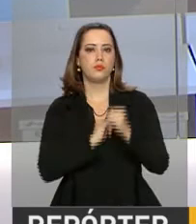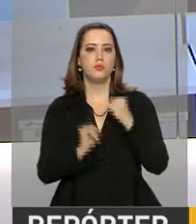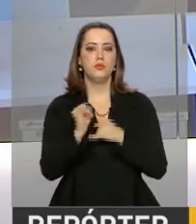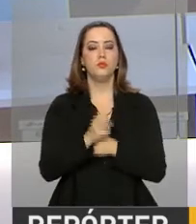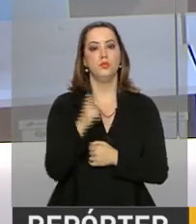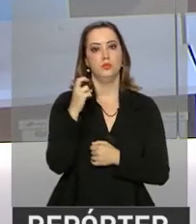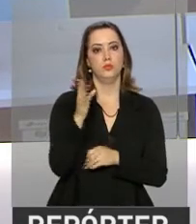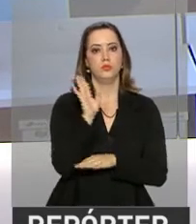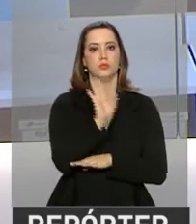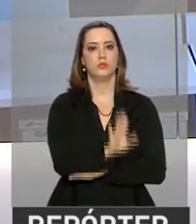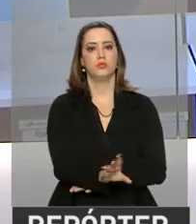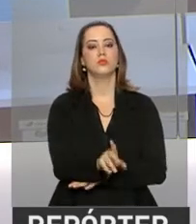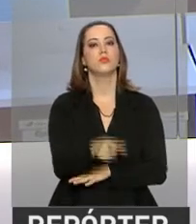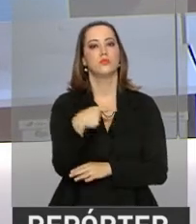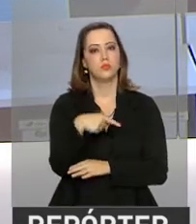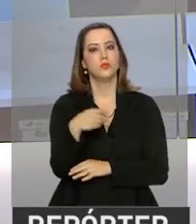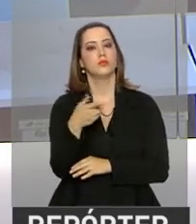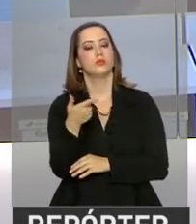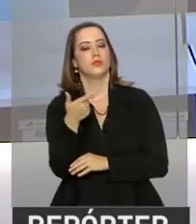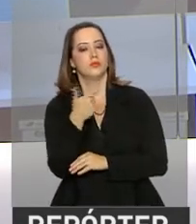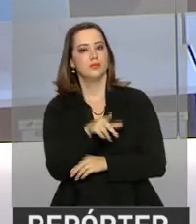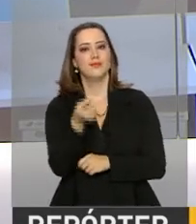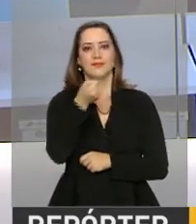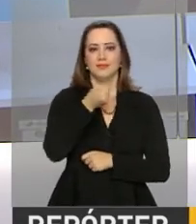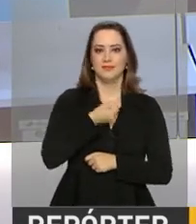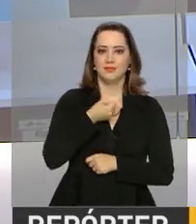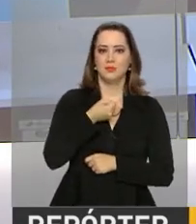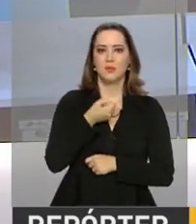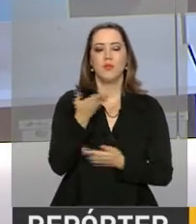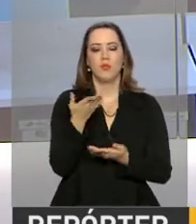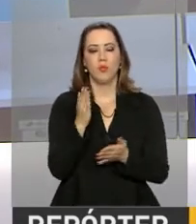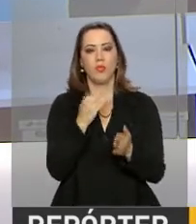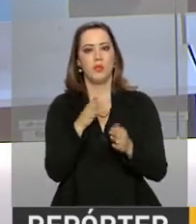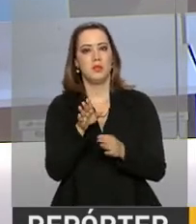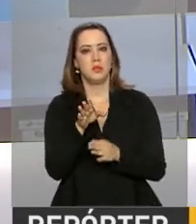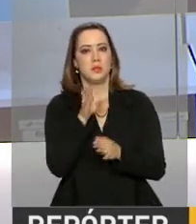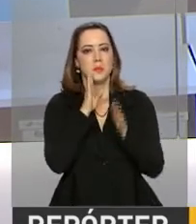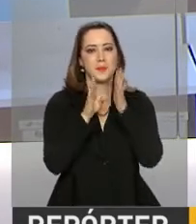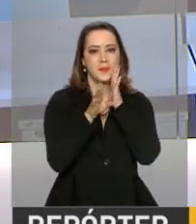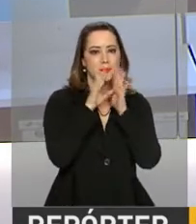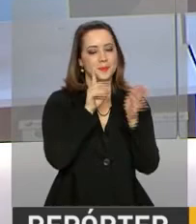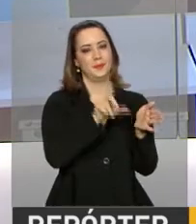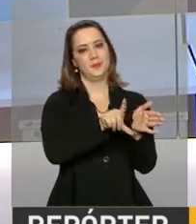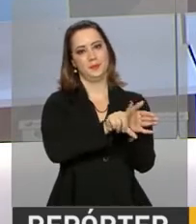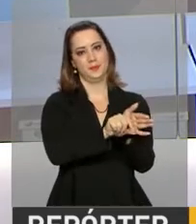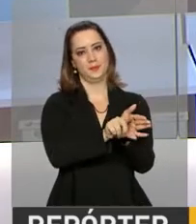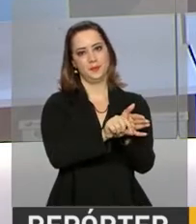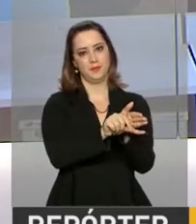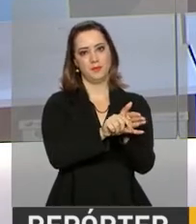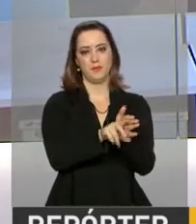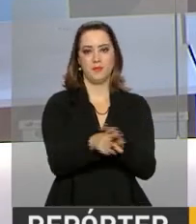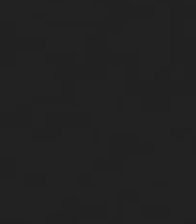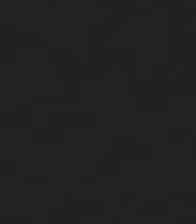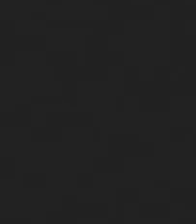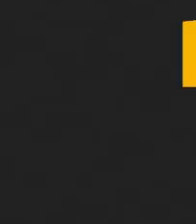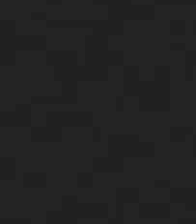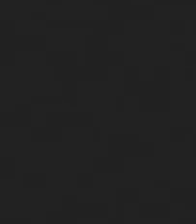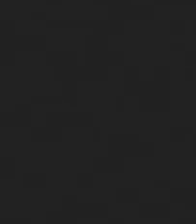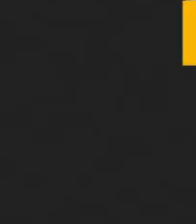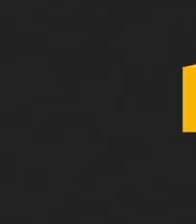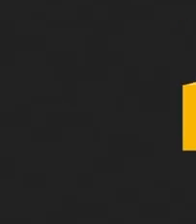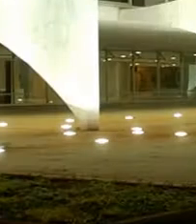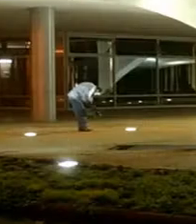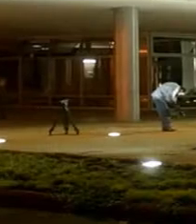ou às cinco da tarde no nosso próximo boletim de notícias acompanhe também as novidades em nossas redes sociais